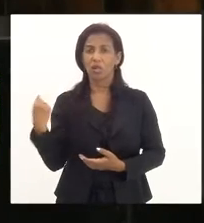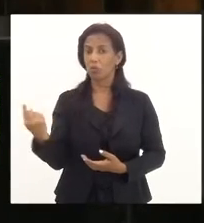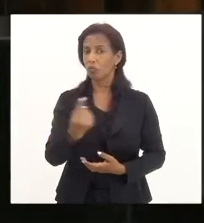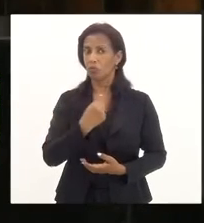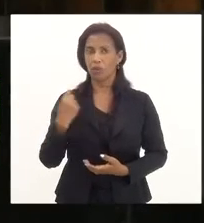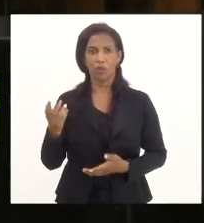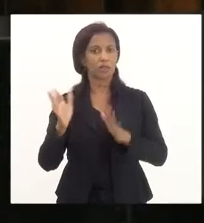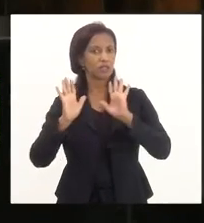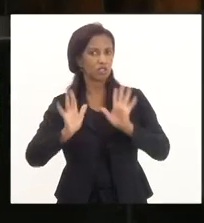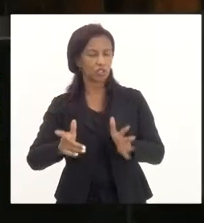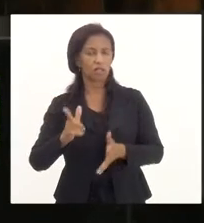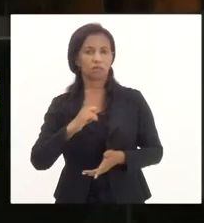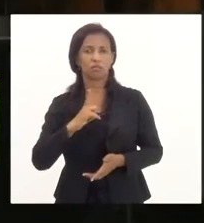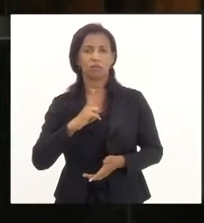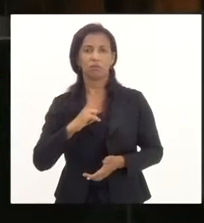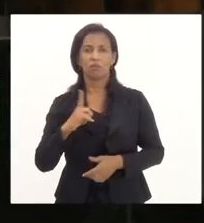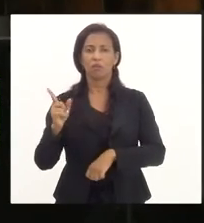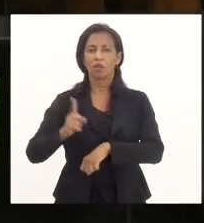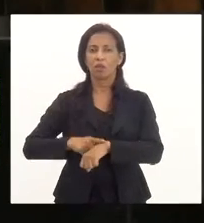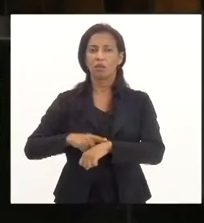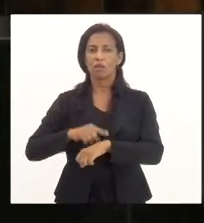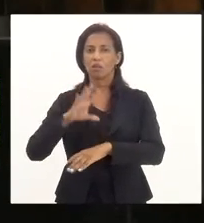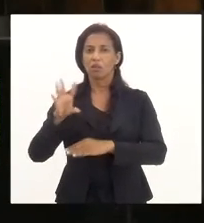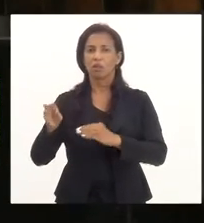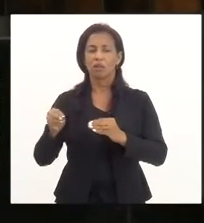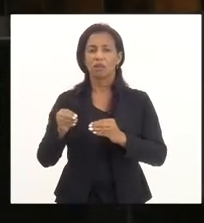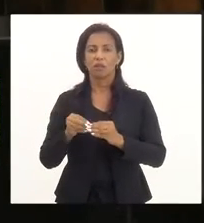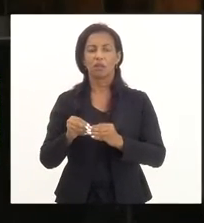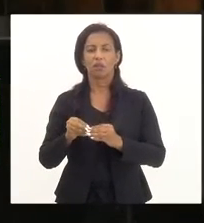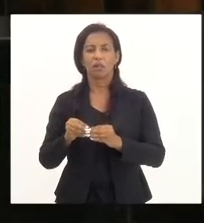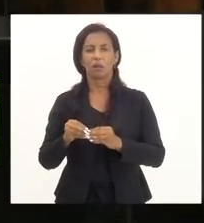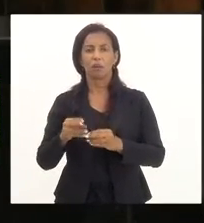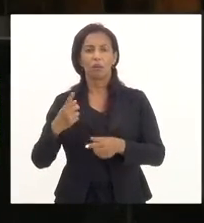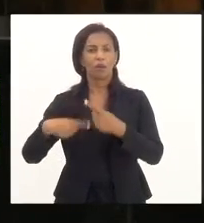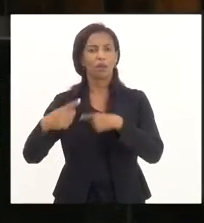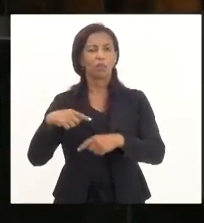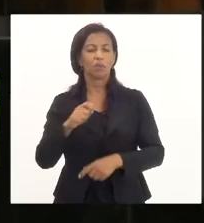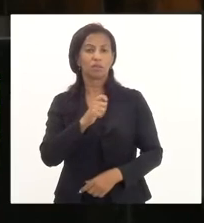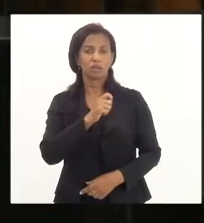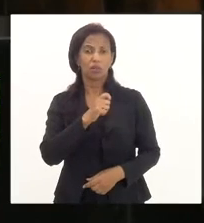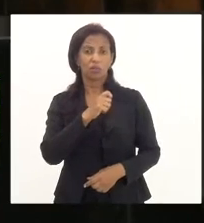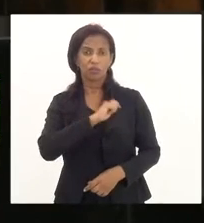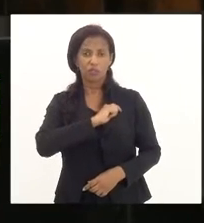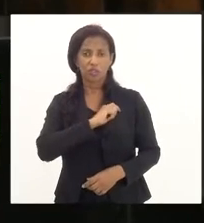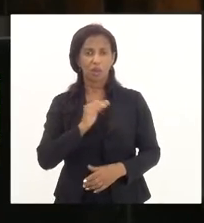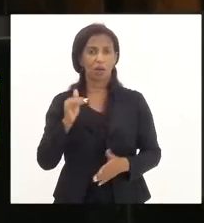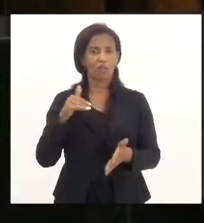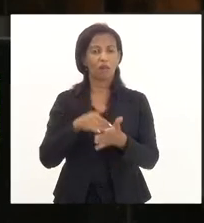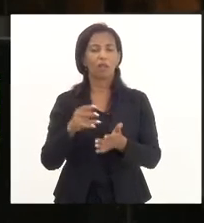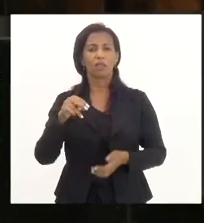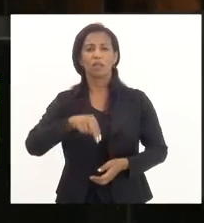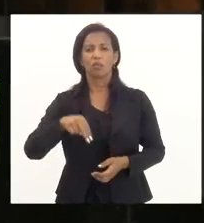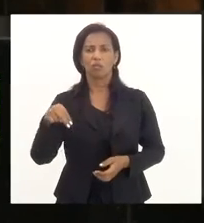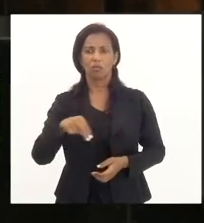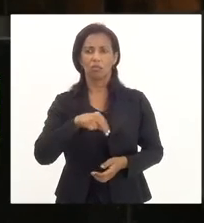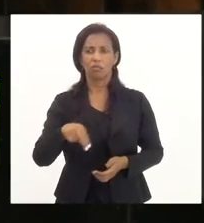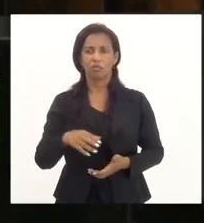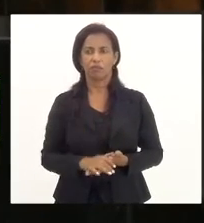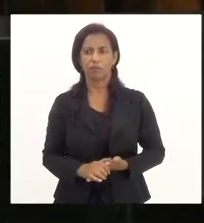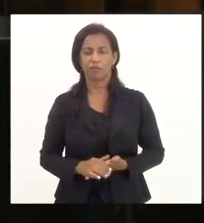nós e que já havia era o tempo de adesão para o regime de recuperação fiscal que vai até Novembro